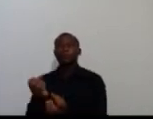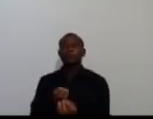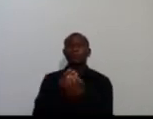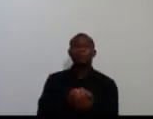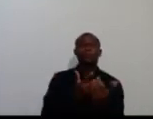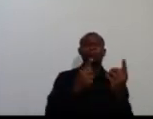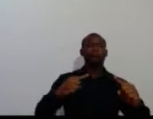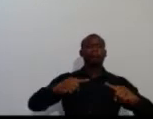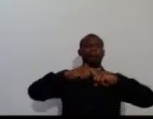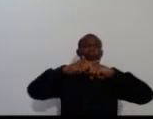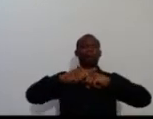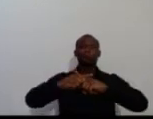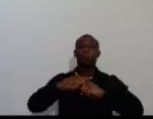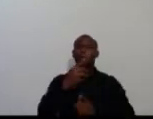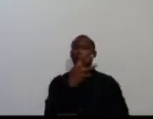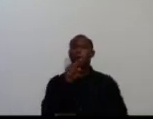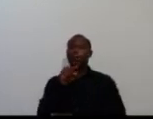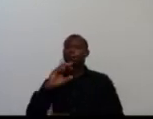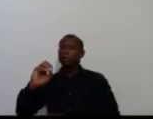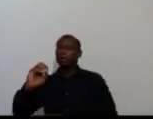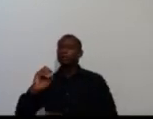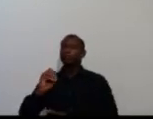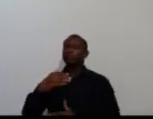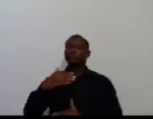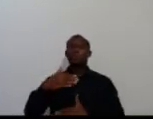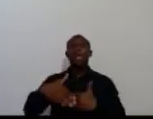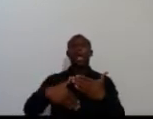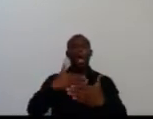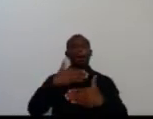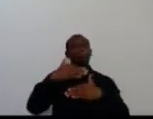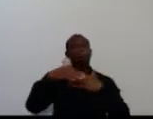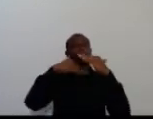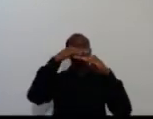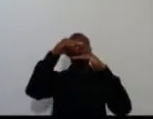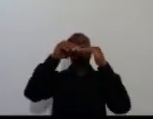de mudança, ainda é muito difícil da gente conceituar,